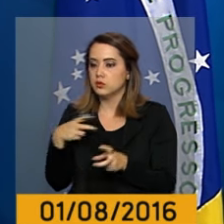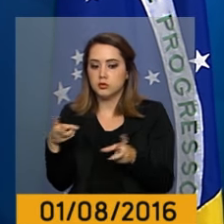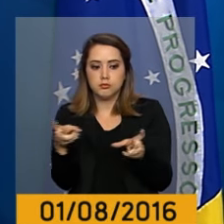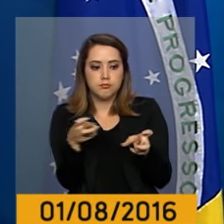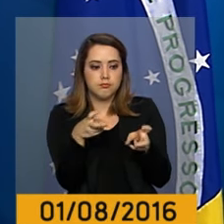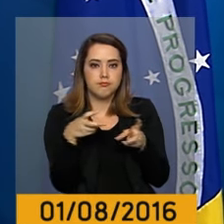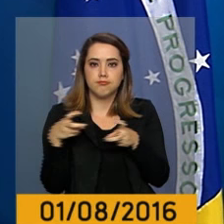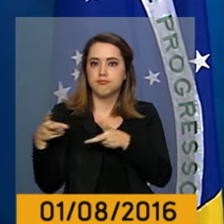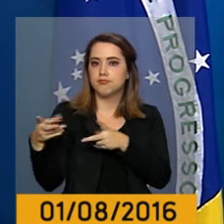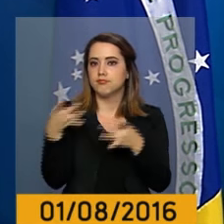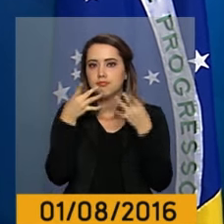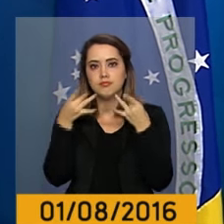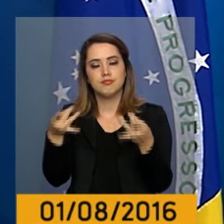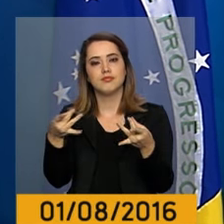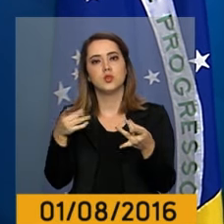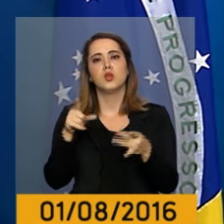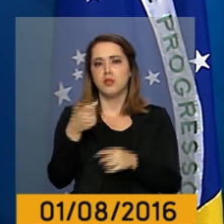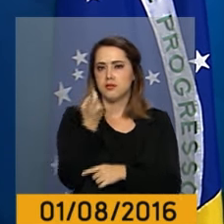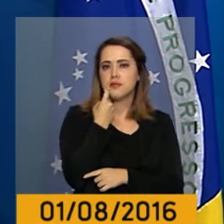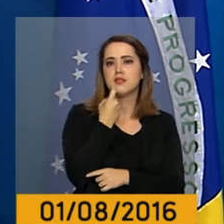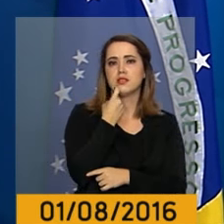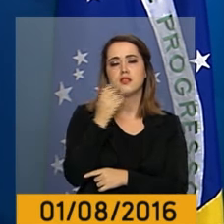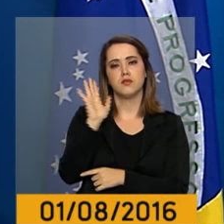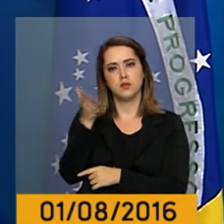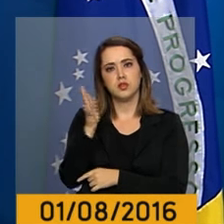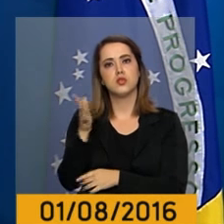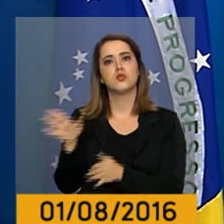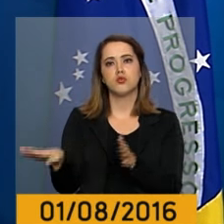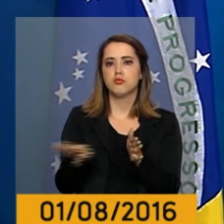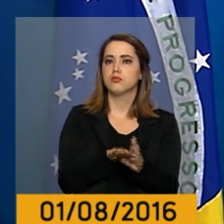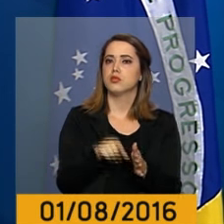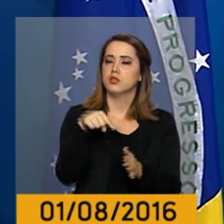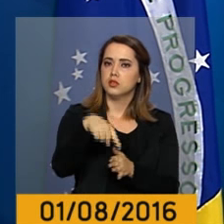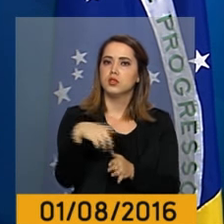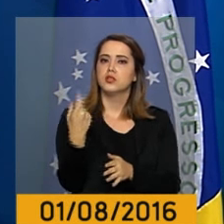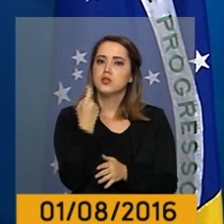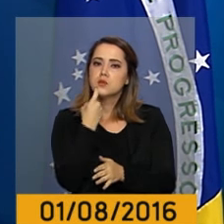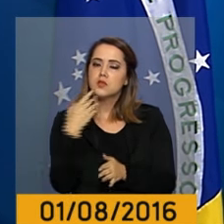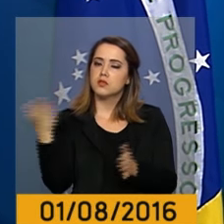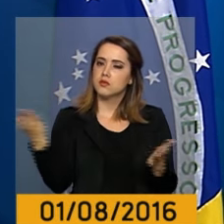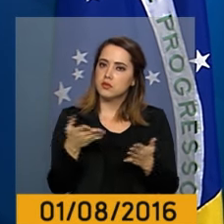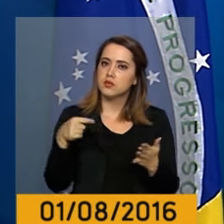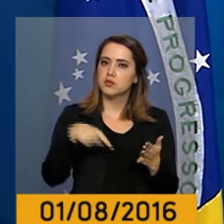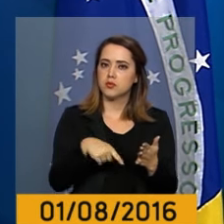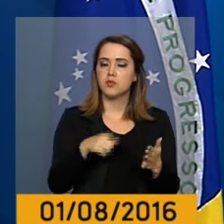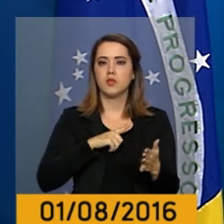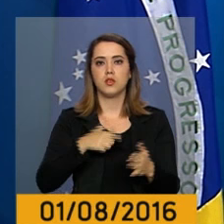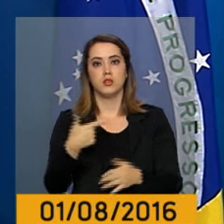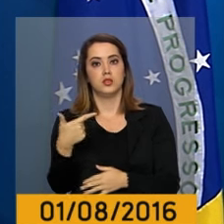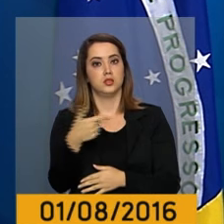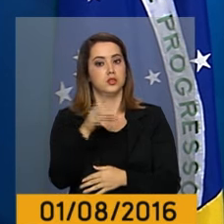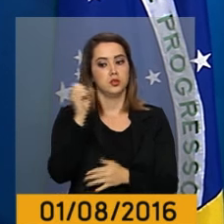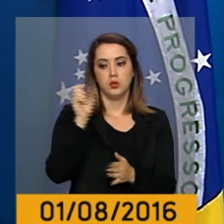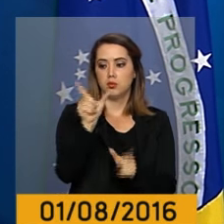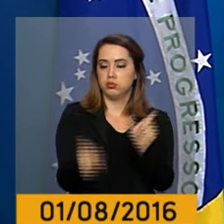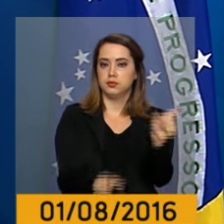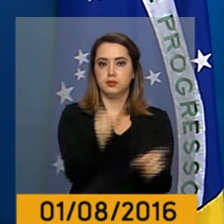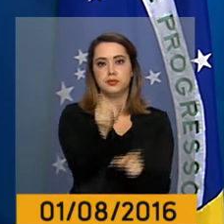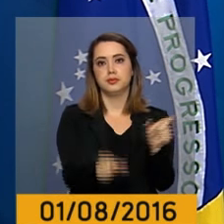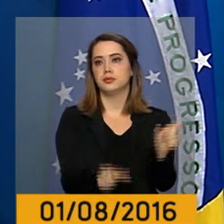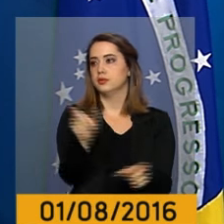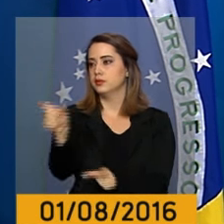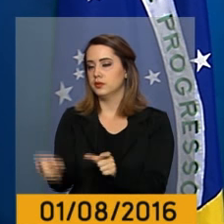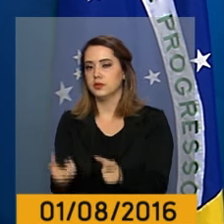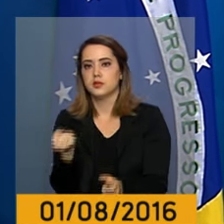isto foi ajustado na sexta-feira, Serra. E de sexta-feira para cá, nós temos não só a presença quantitativa muito